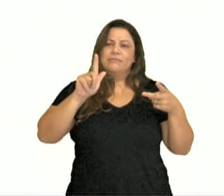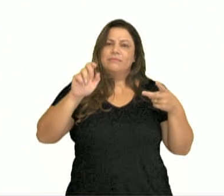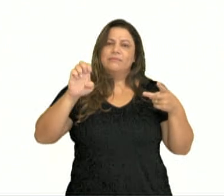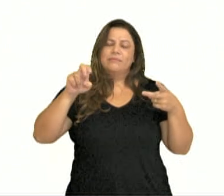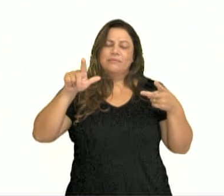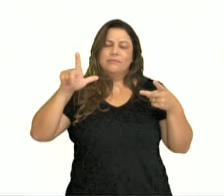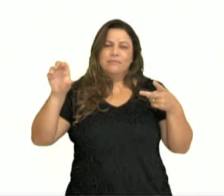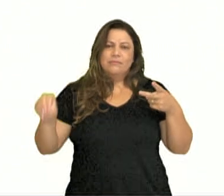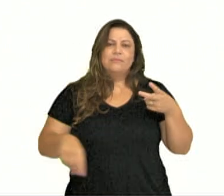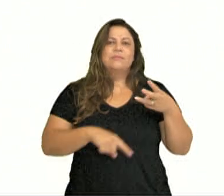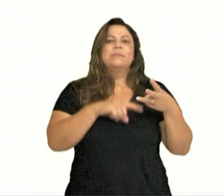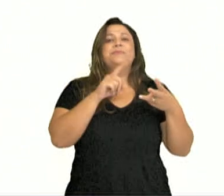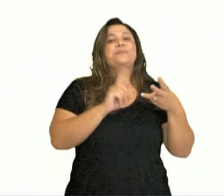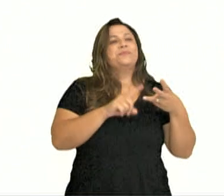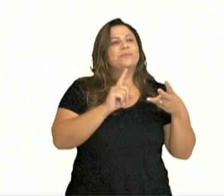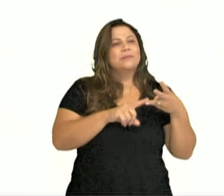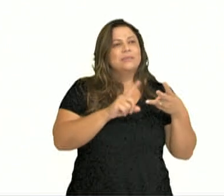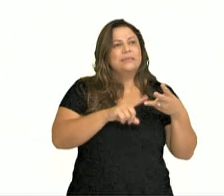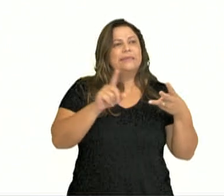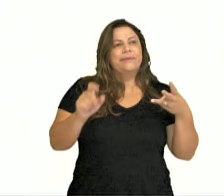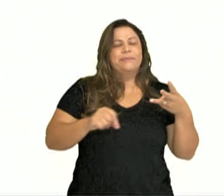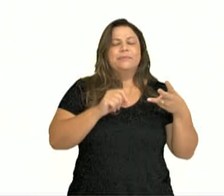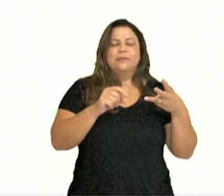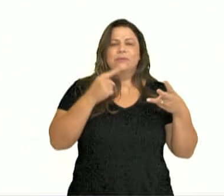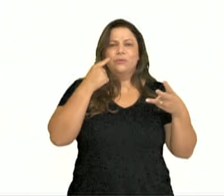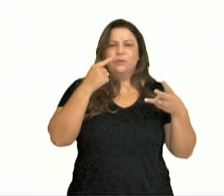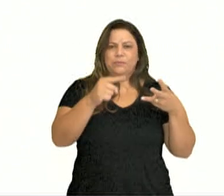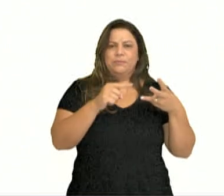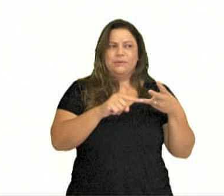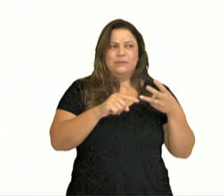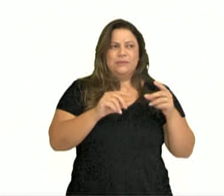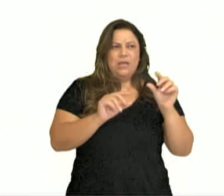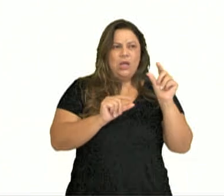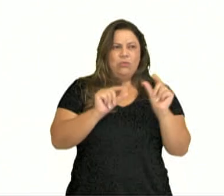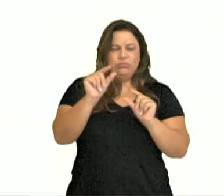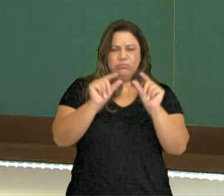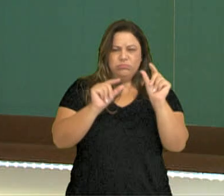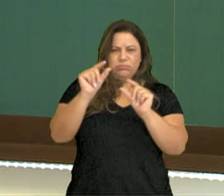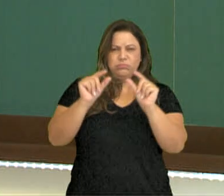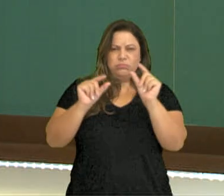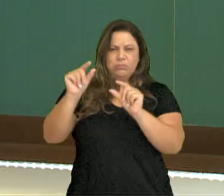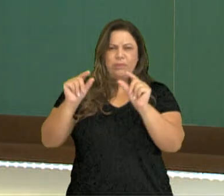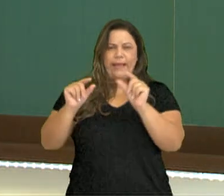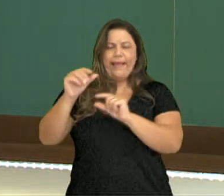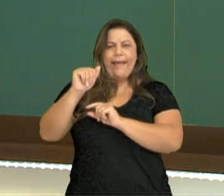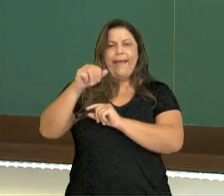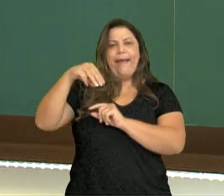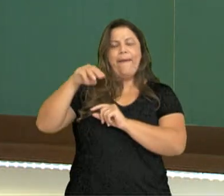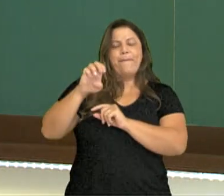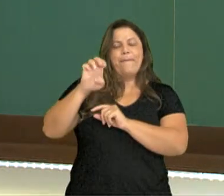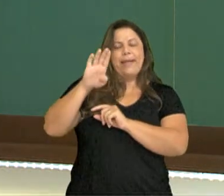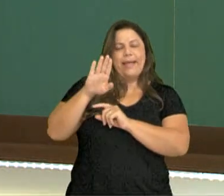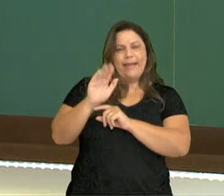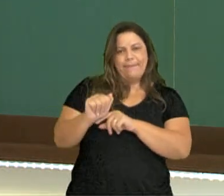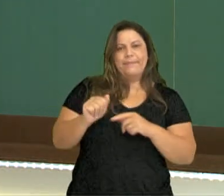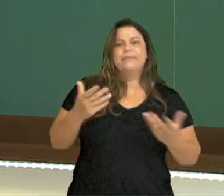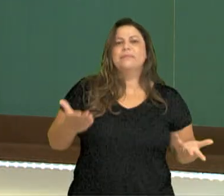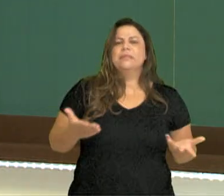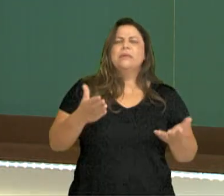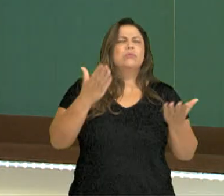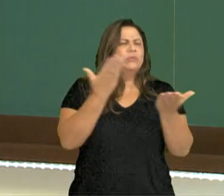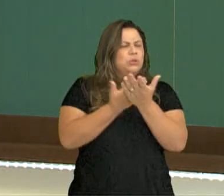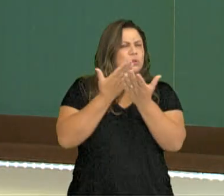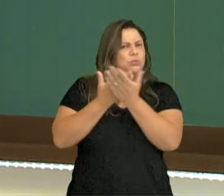os flagelados, através dos pseudópodes, que é a locomoção das amebas. Porém, já existem